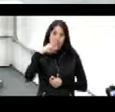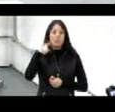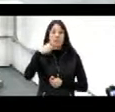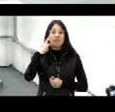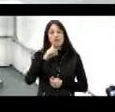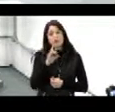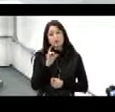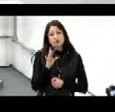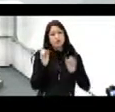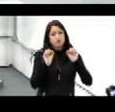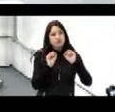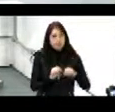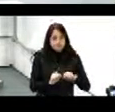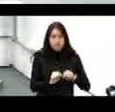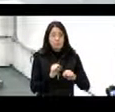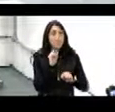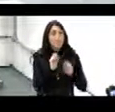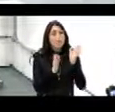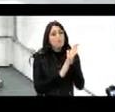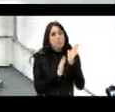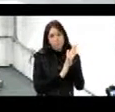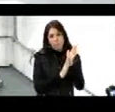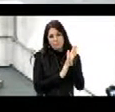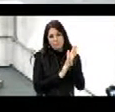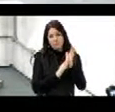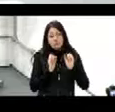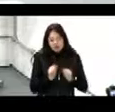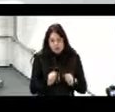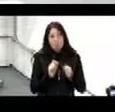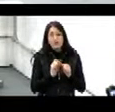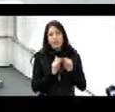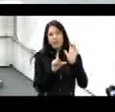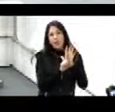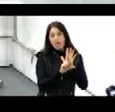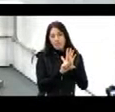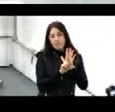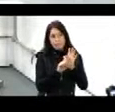fazer é lei, e ainda uma lei que não mexa no orçamento do executivo.